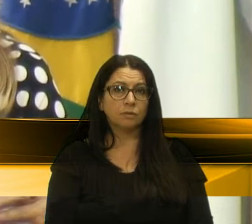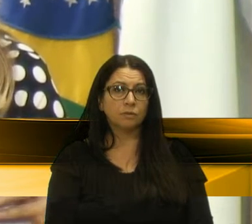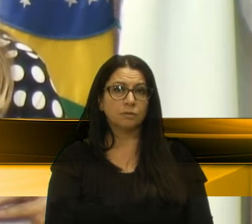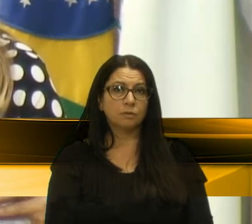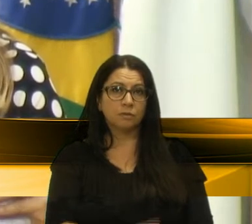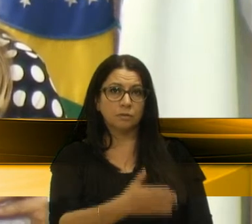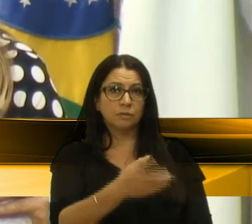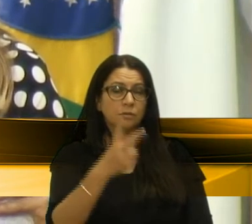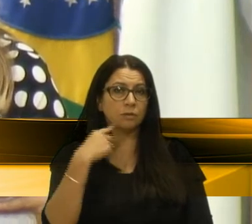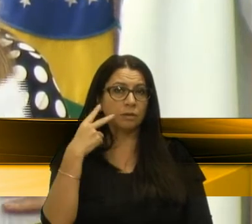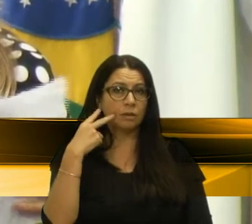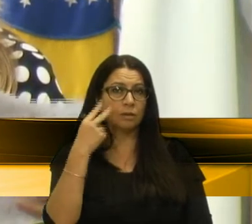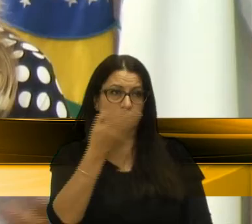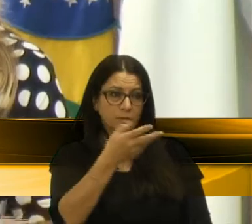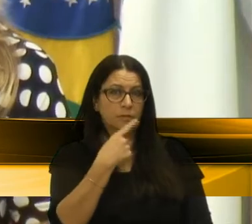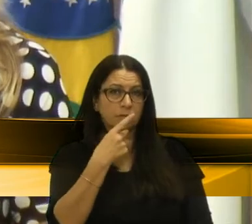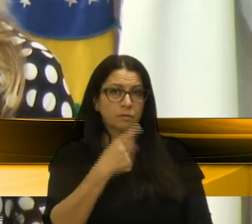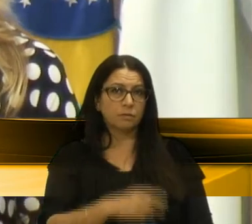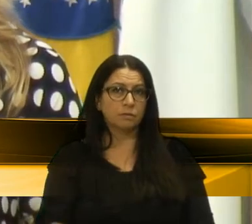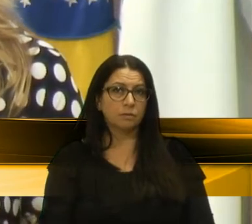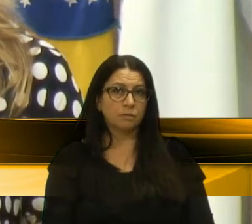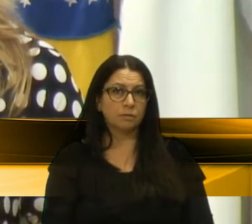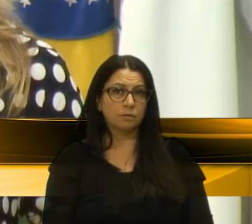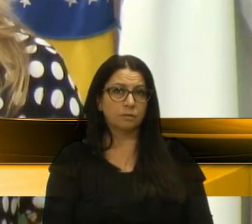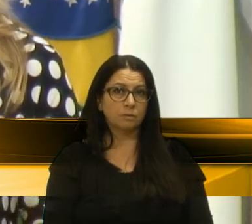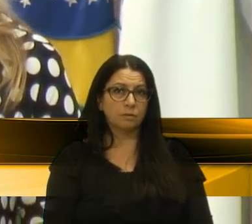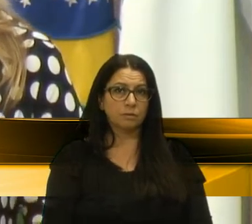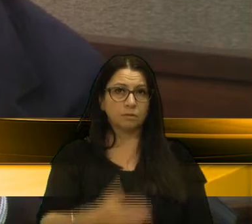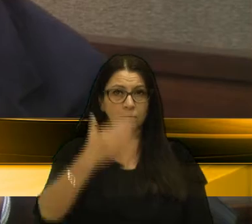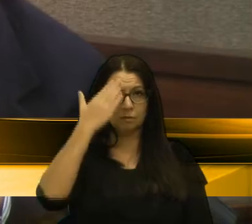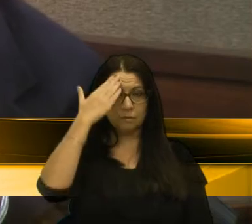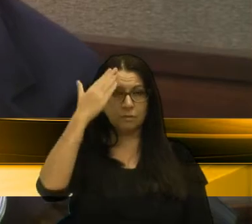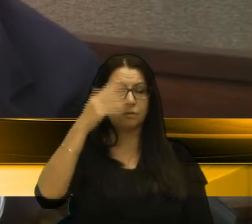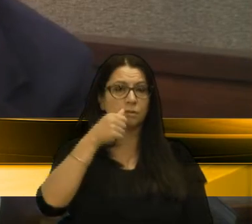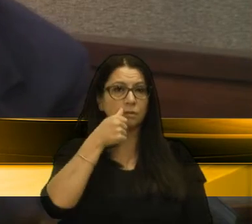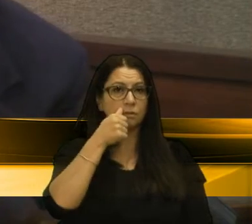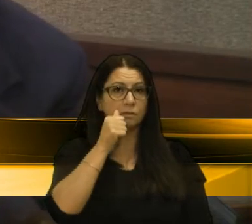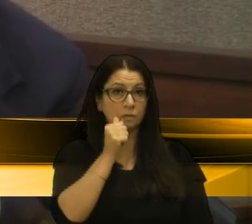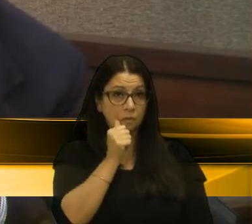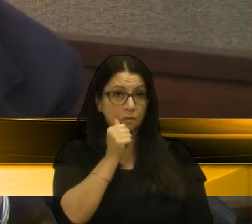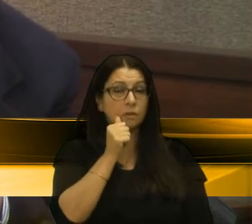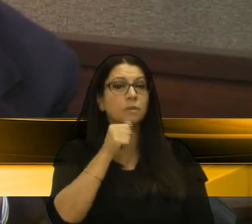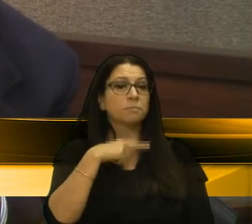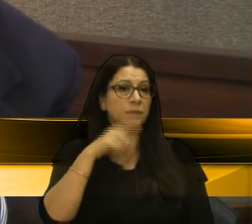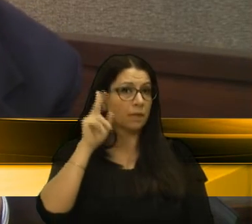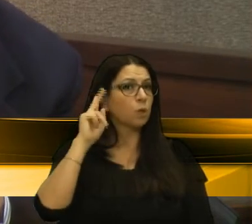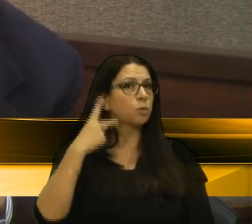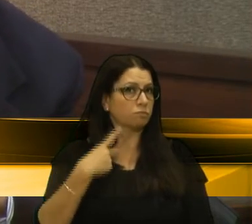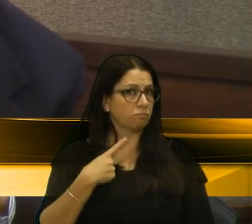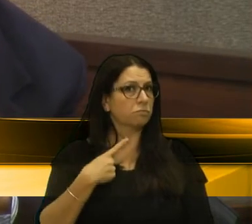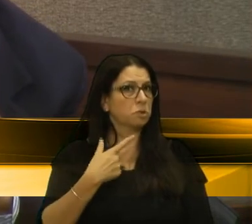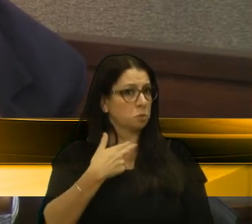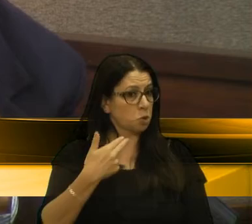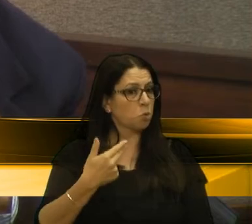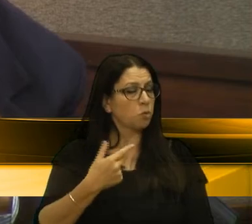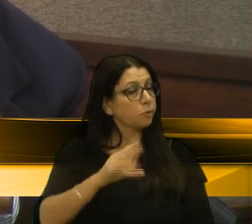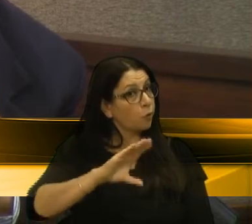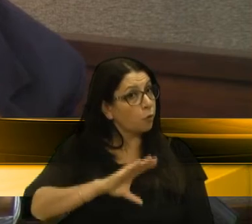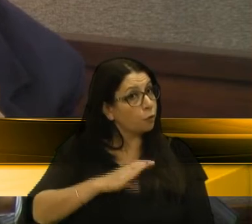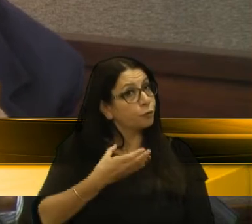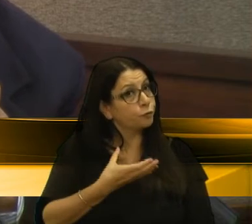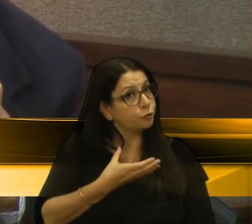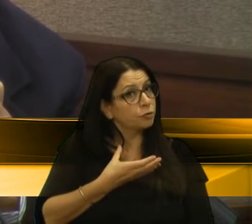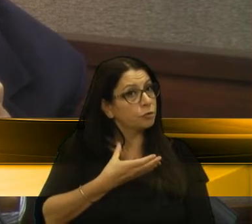Pois não, vereador, pode fazer o seu parte. Obrigado, vereadora Paula. Não, a gente tem que reconhecer que são medidas corajosas, construídas